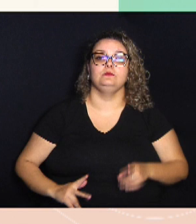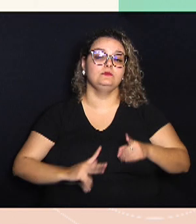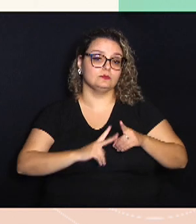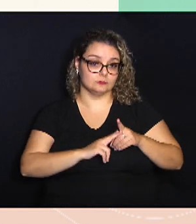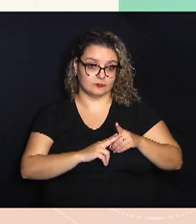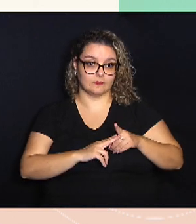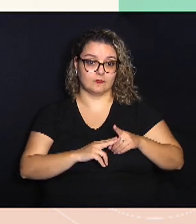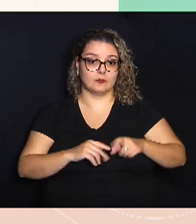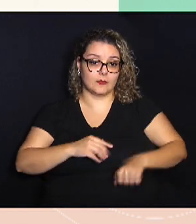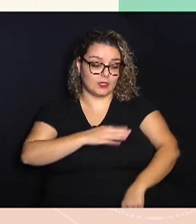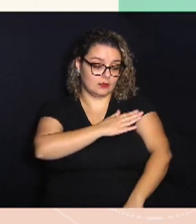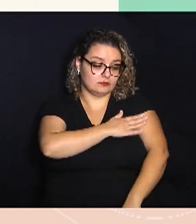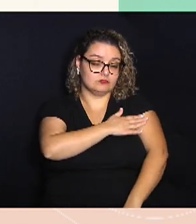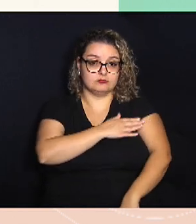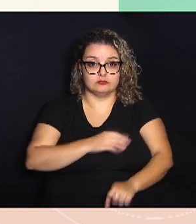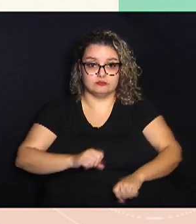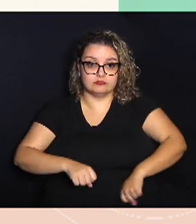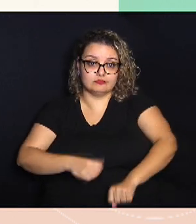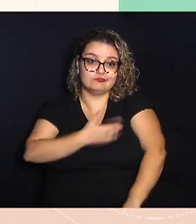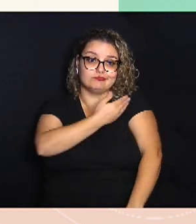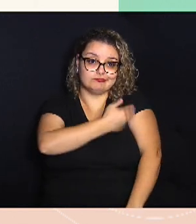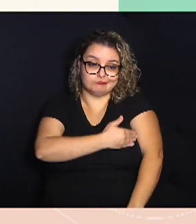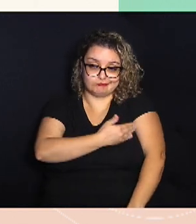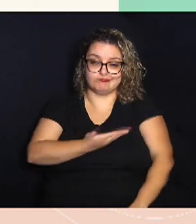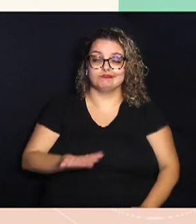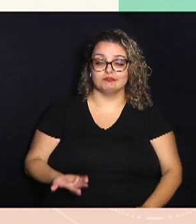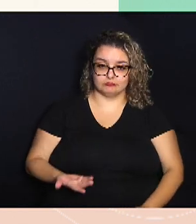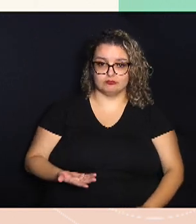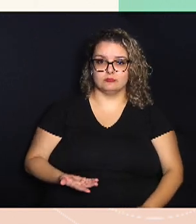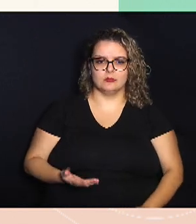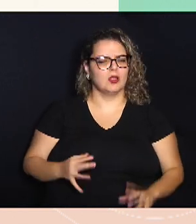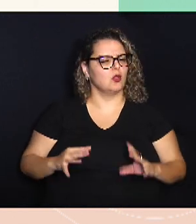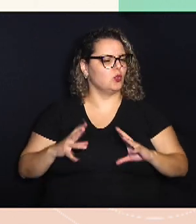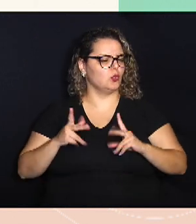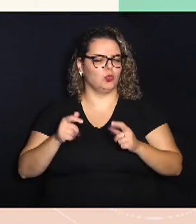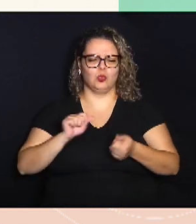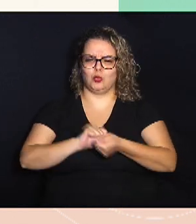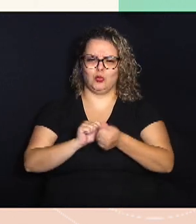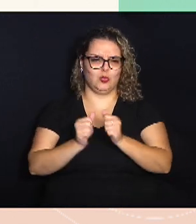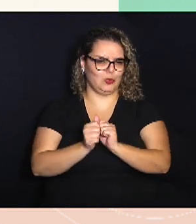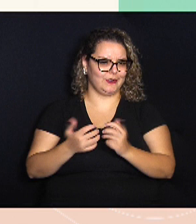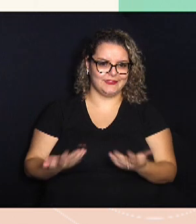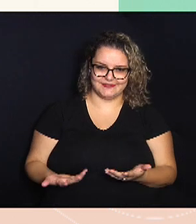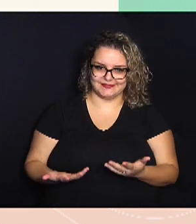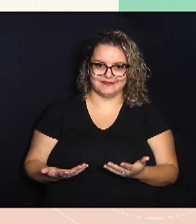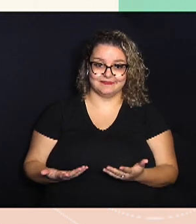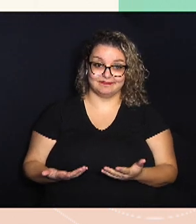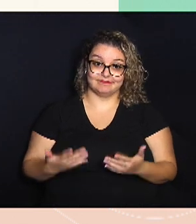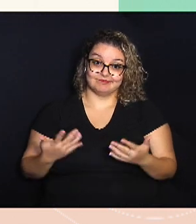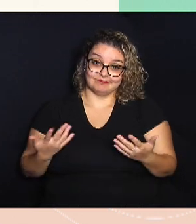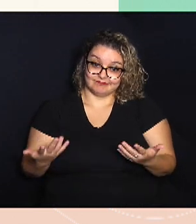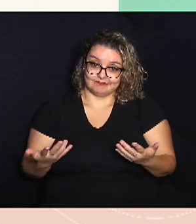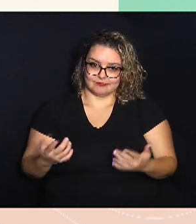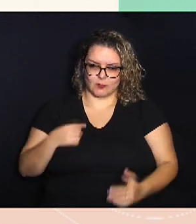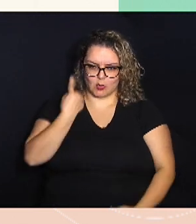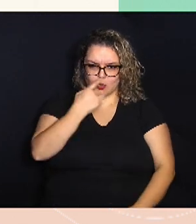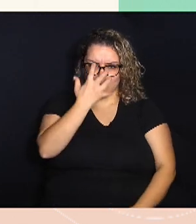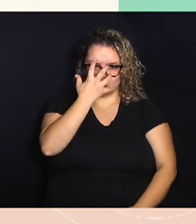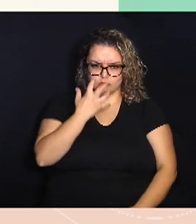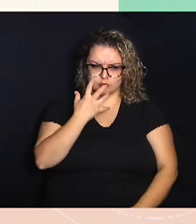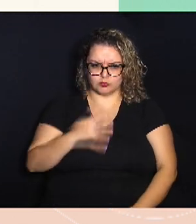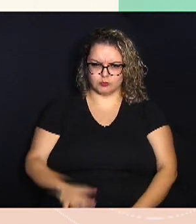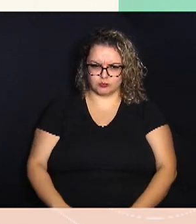das patas traseiras amputadas, mas está totalmente adaptado E apesar dessa carinha de